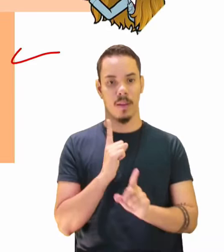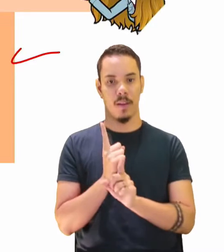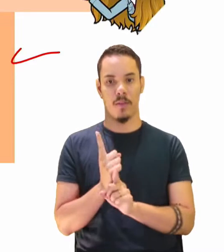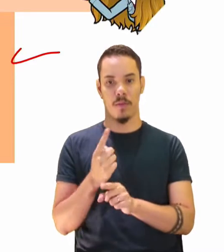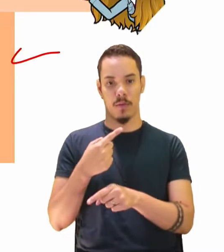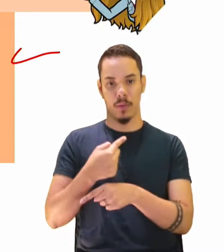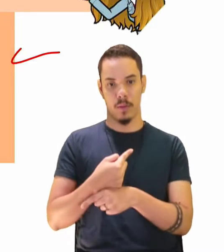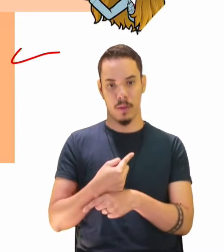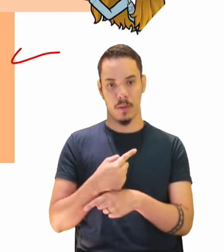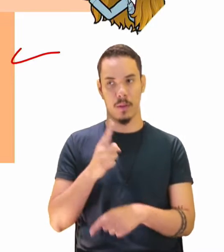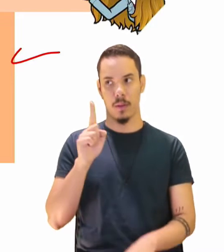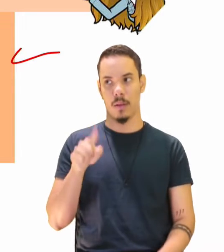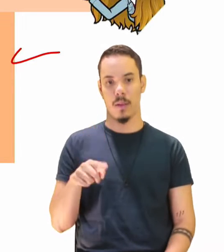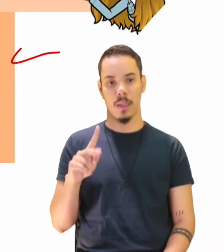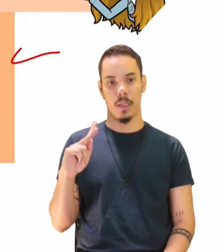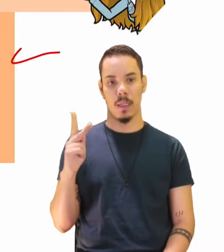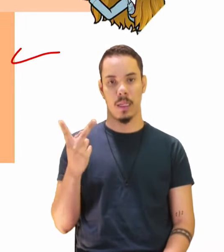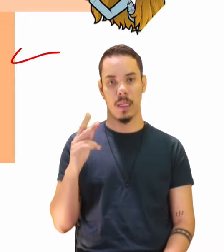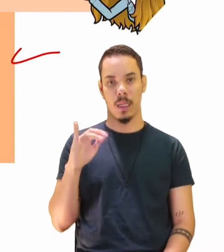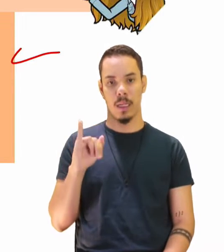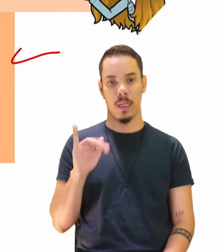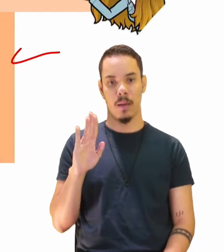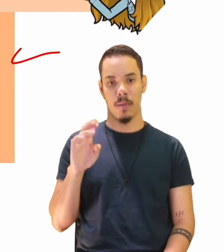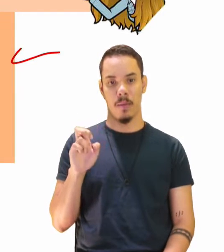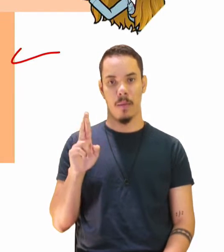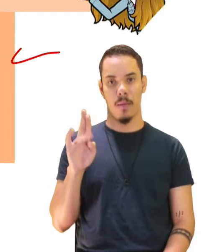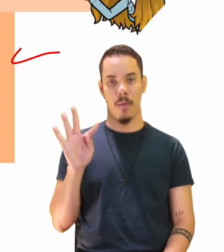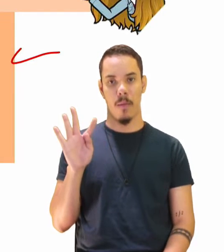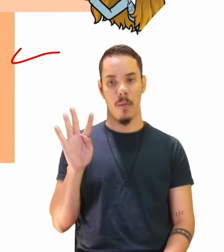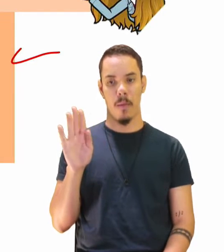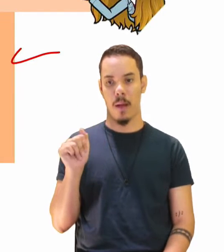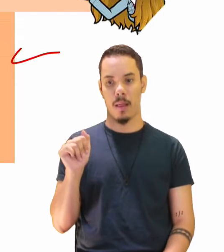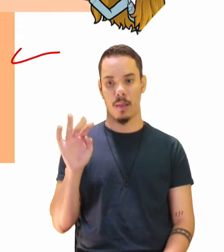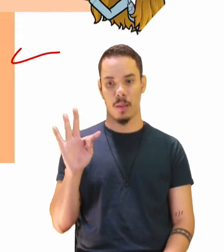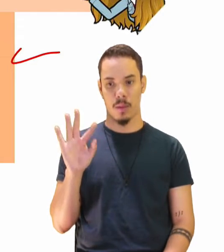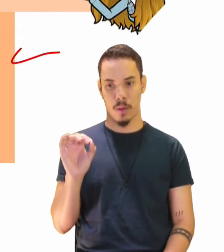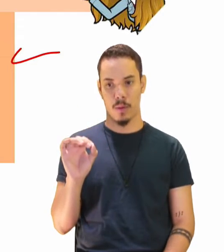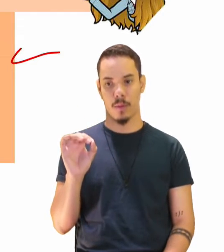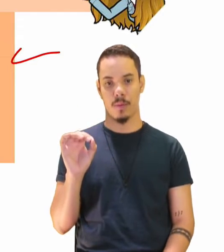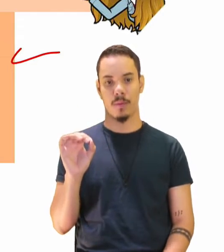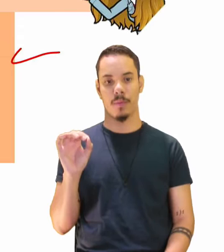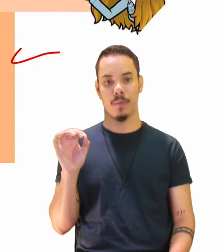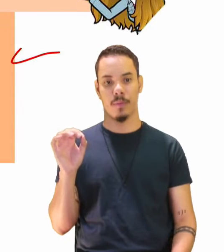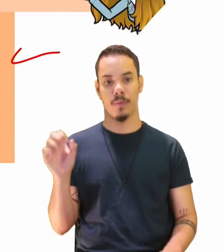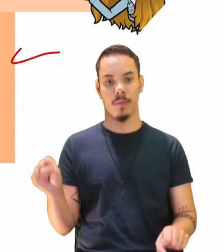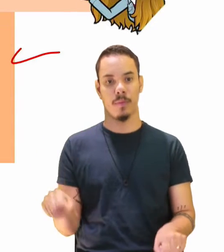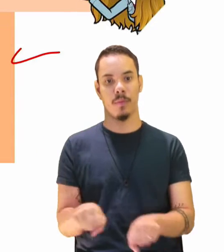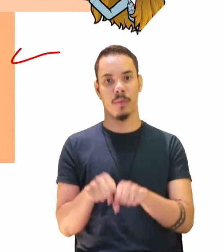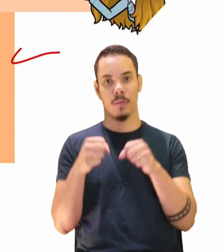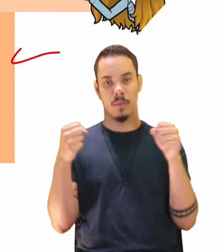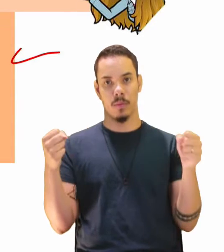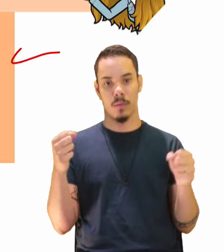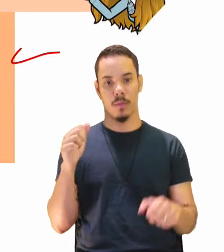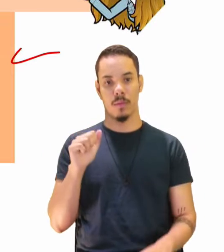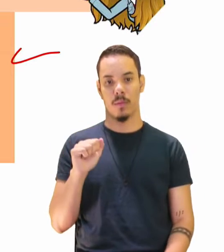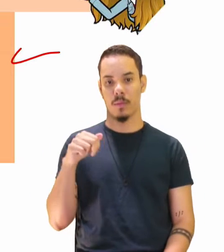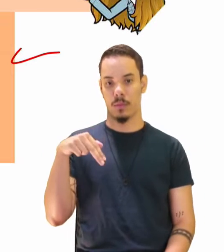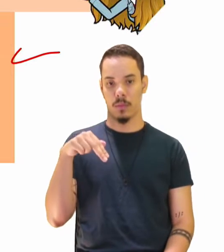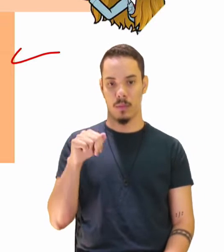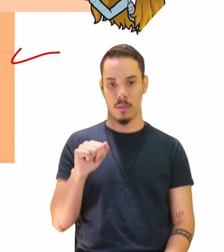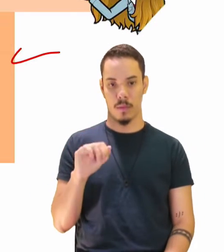que é o hipérbato, já diz tudo, ordem direta e para ordem direta, ruptura, que é